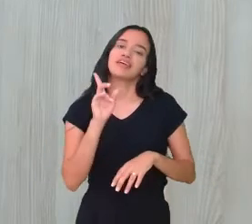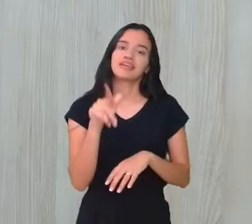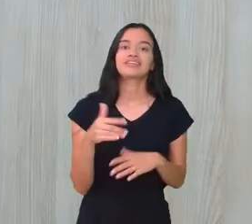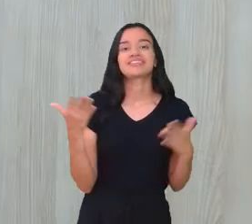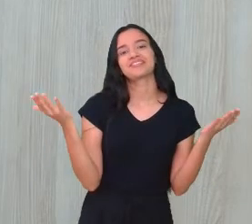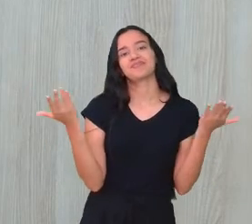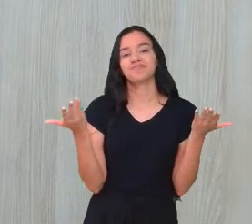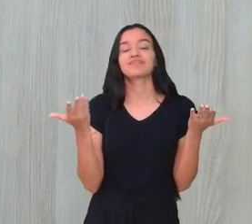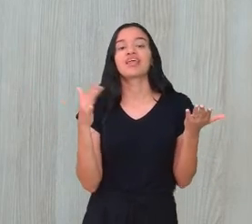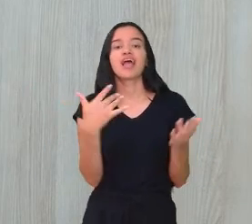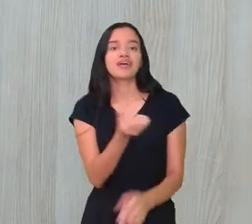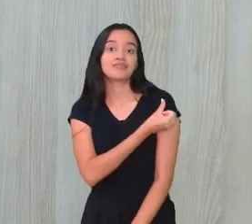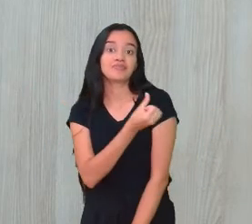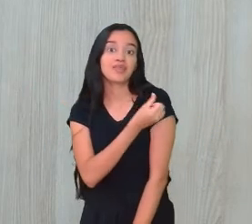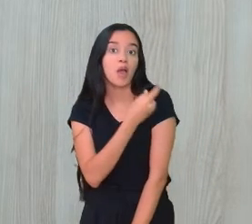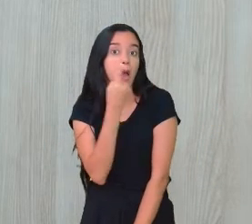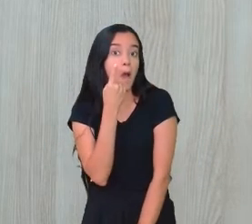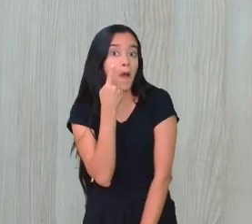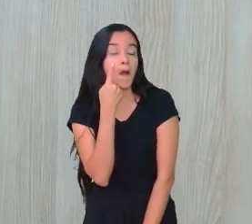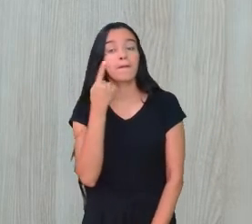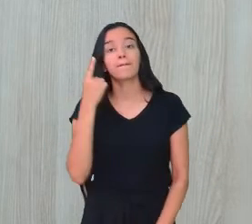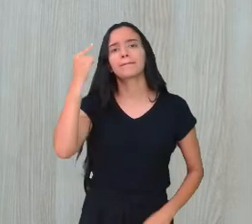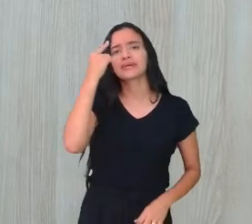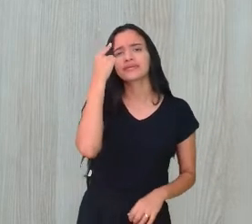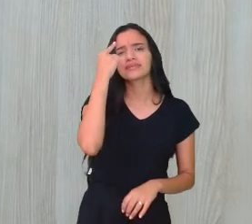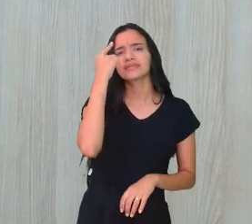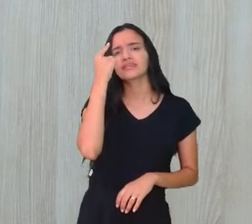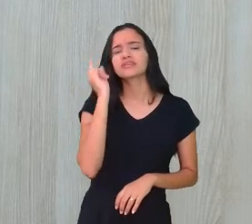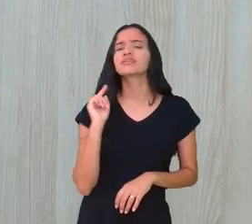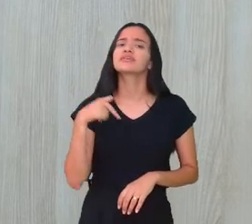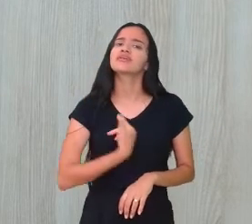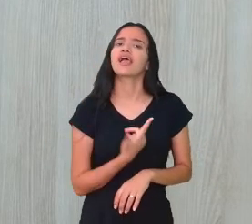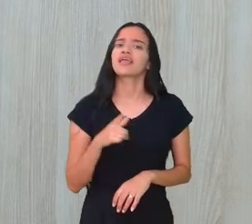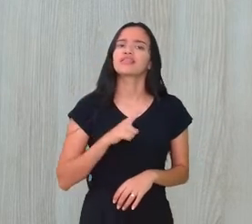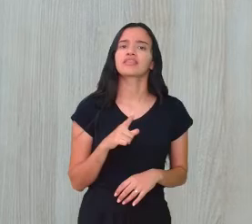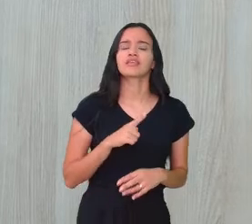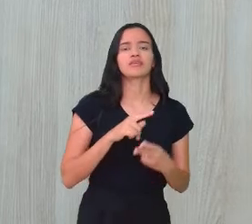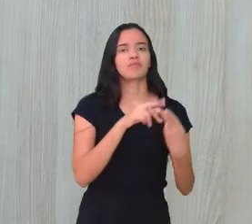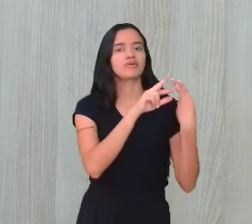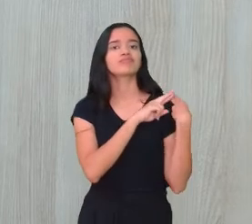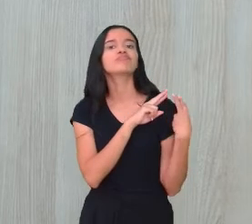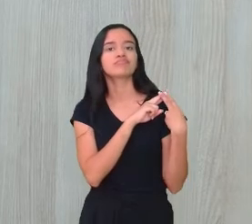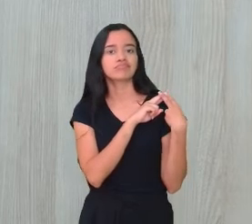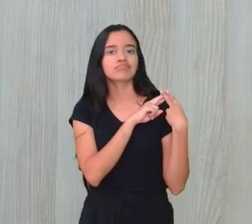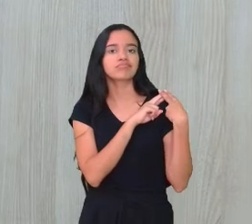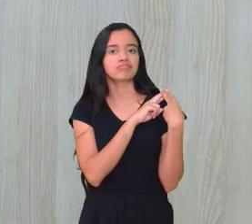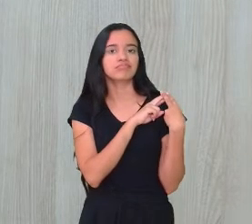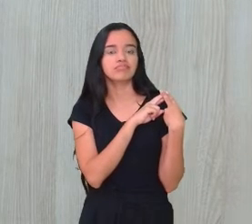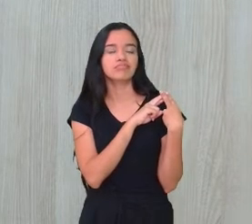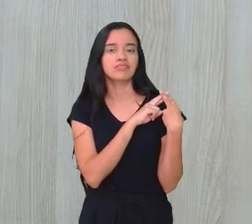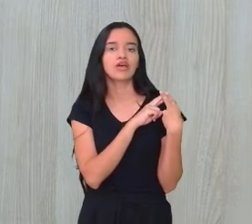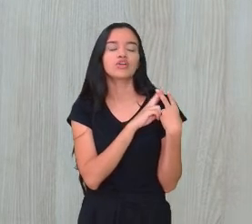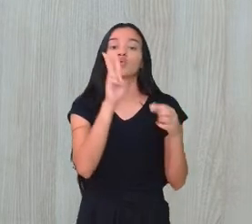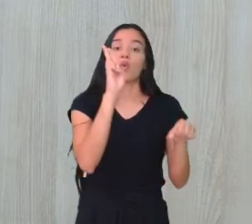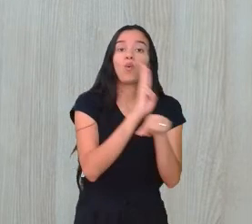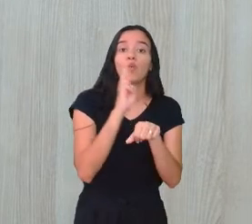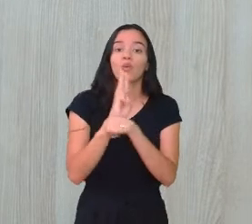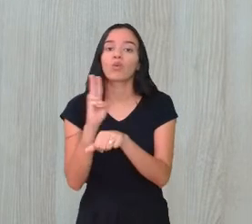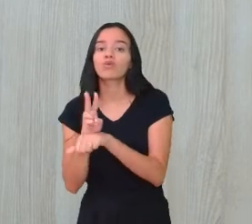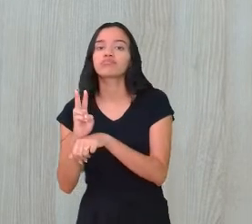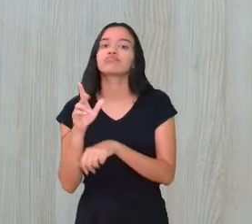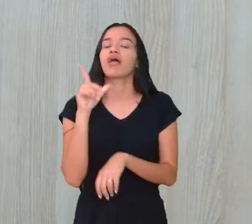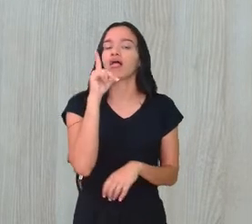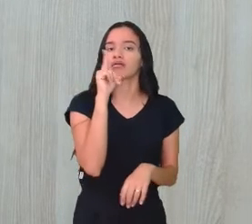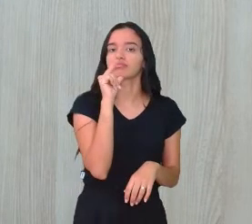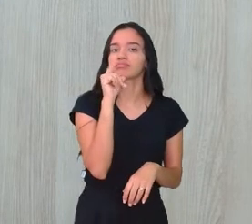aí, galerinha do sexto ano, ó, pensar que a gente tem uma responsabilidade enorme de cuidar da nossa